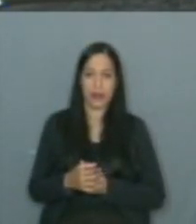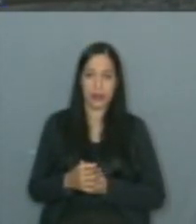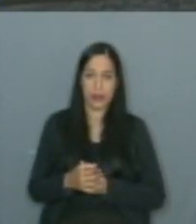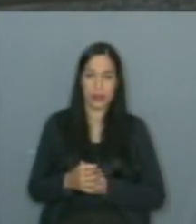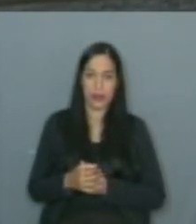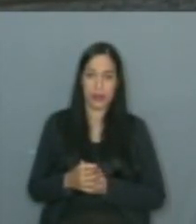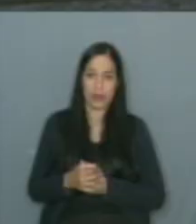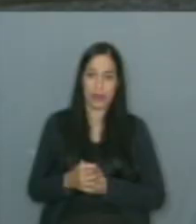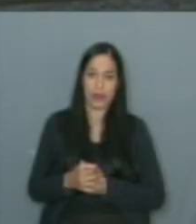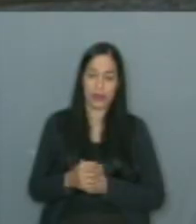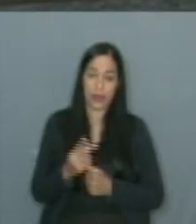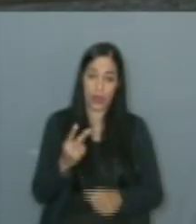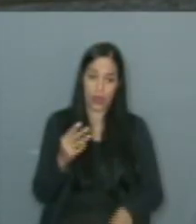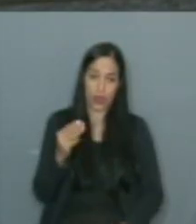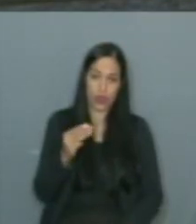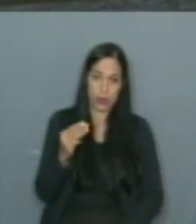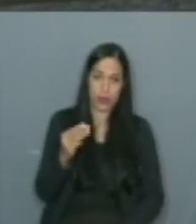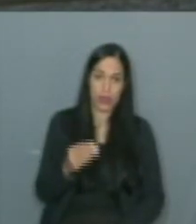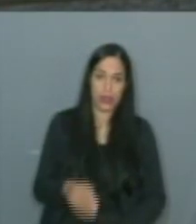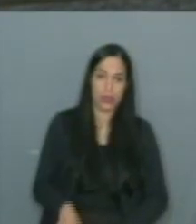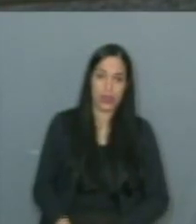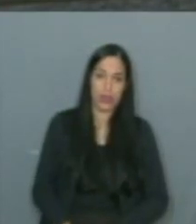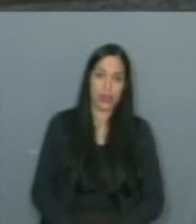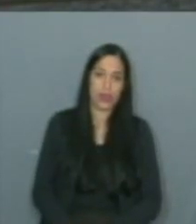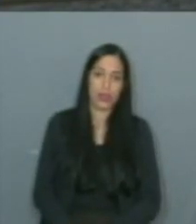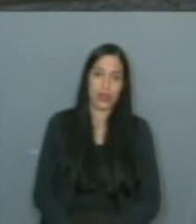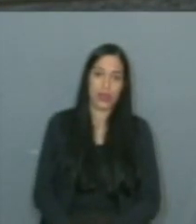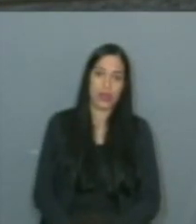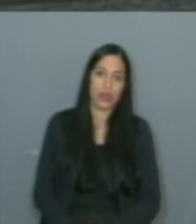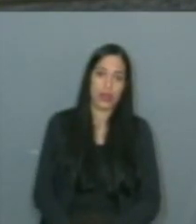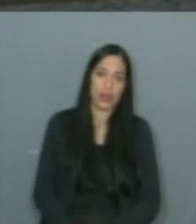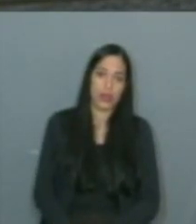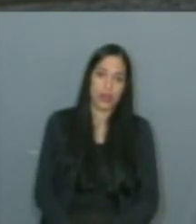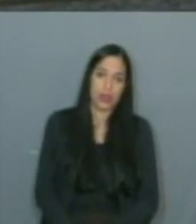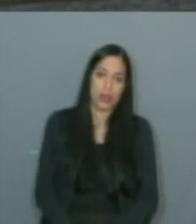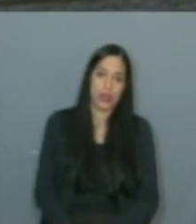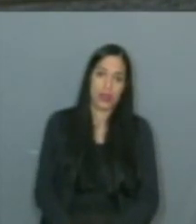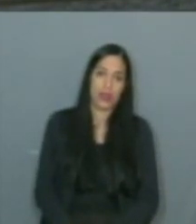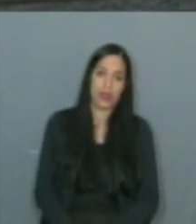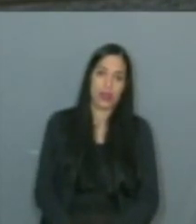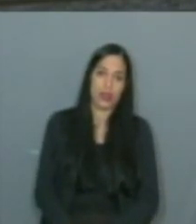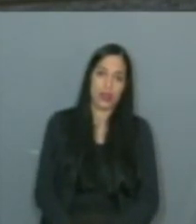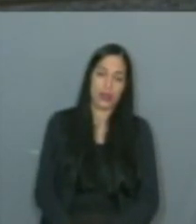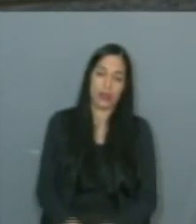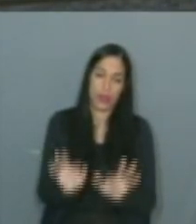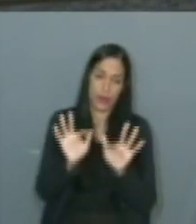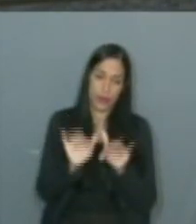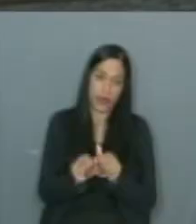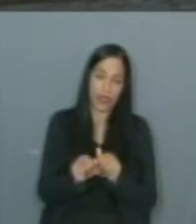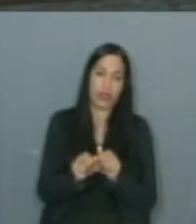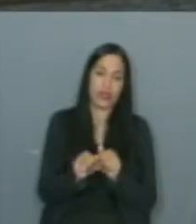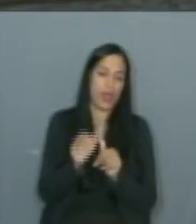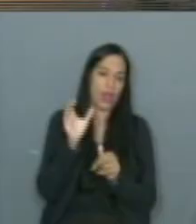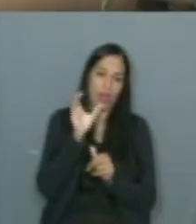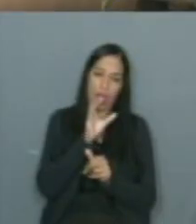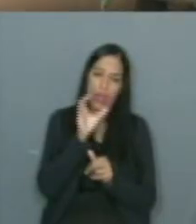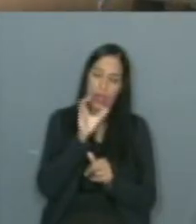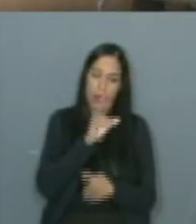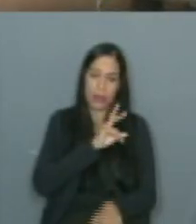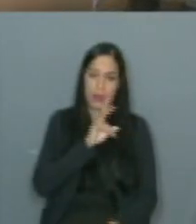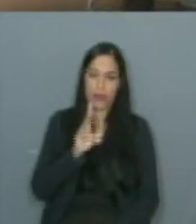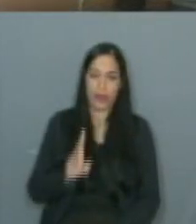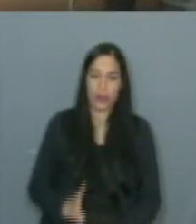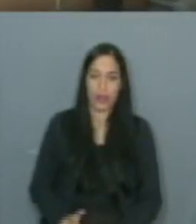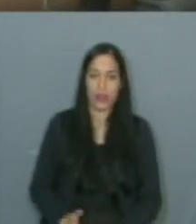vou te dar 2 minutos, pode ser? Eu te dou 2 minutos para poder fechar, Felipe. Obrigada. Serei bem breve,